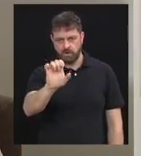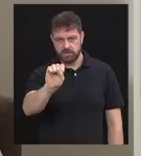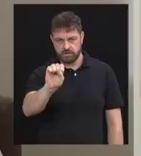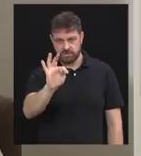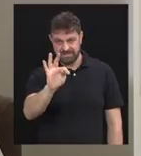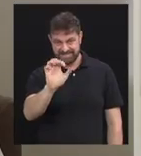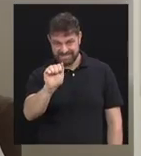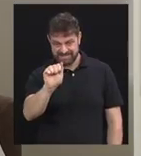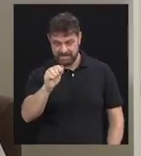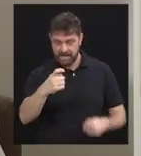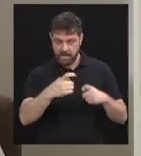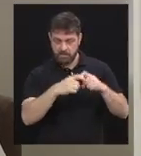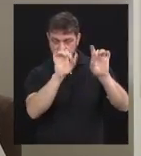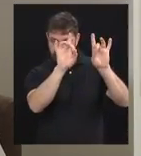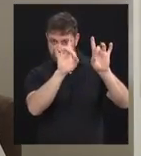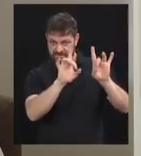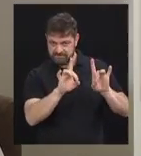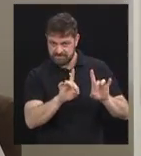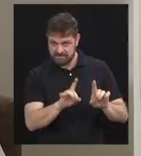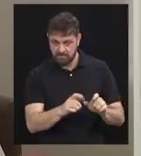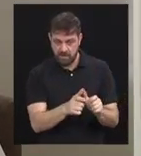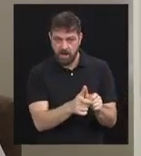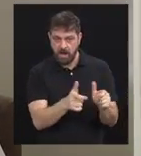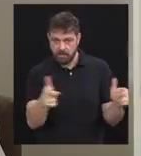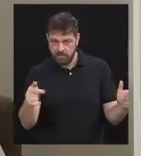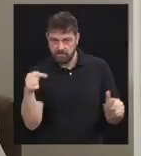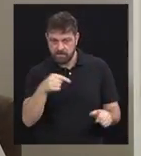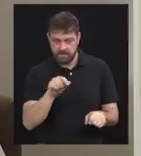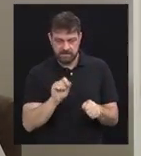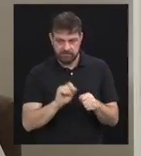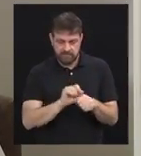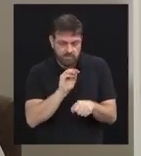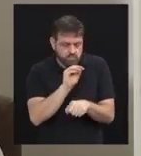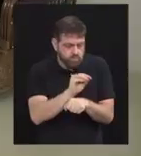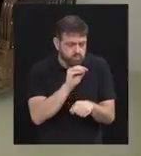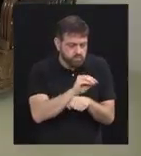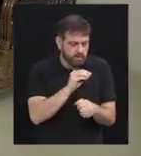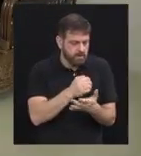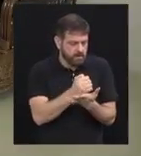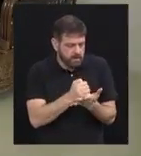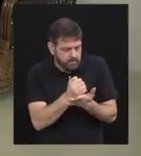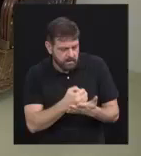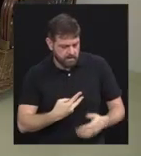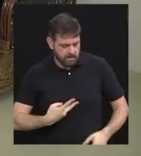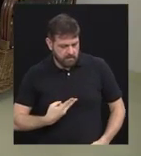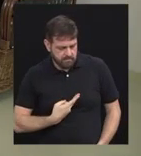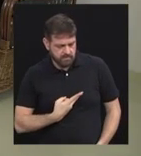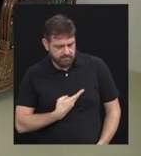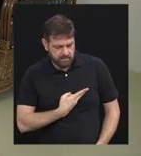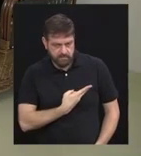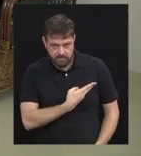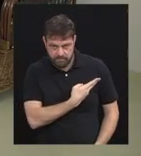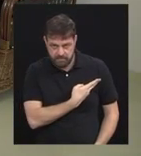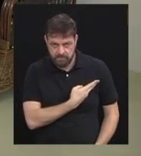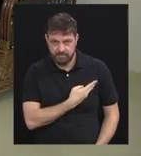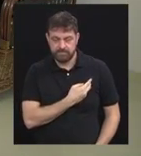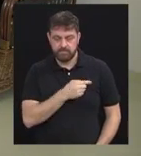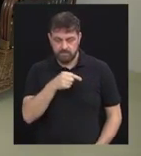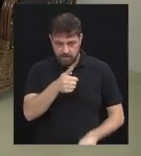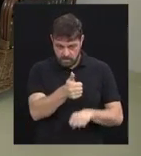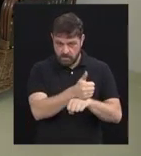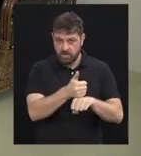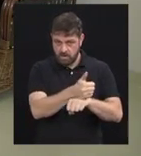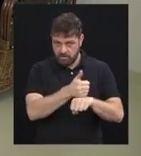especialidade em que a maioria das vezes ele faz o tratamento cirúrgico, mas o